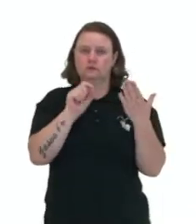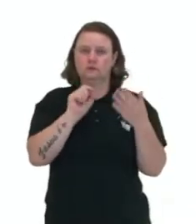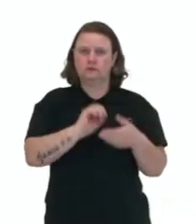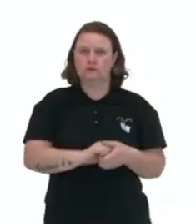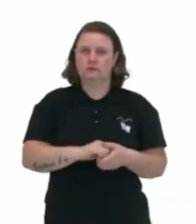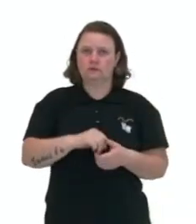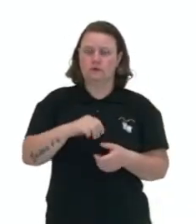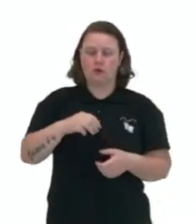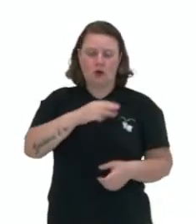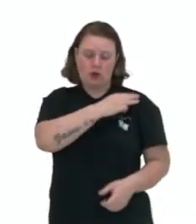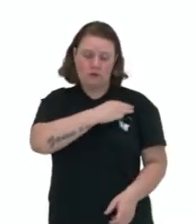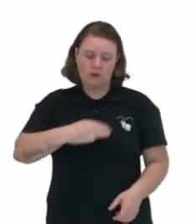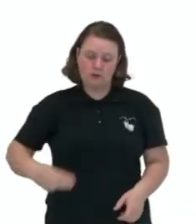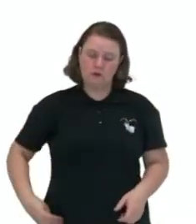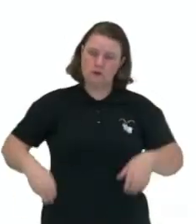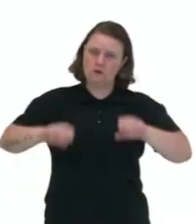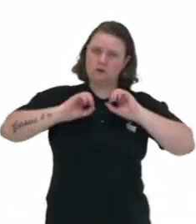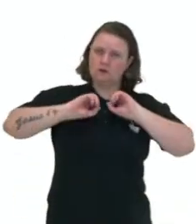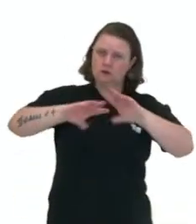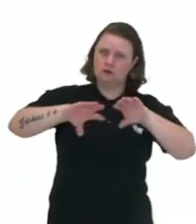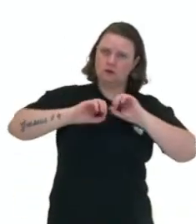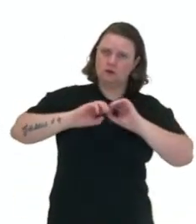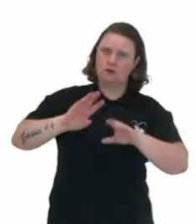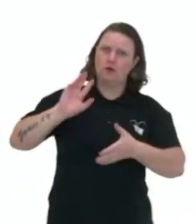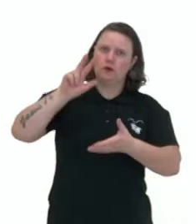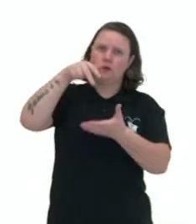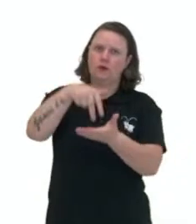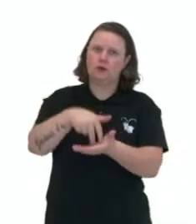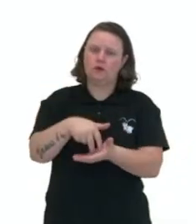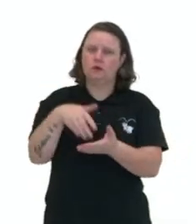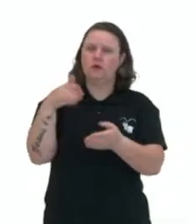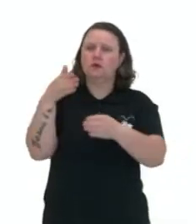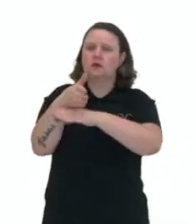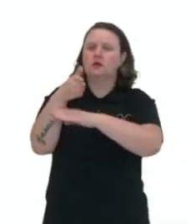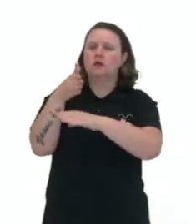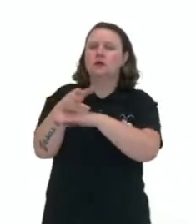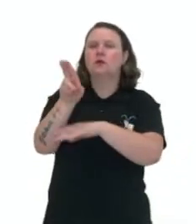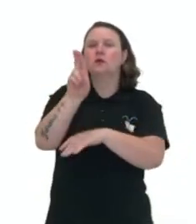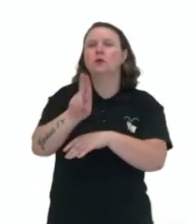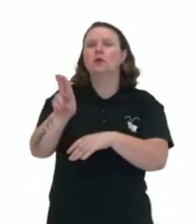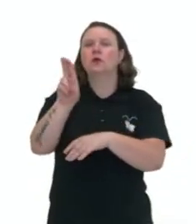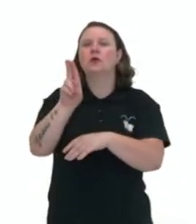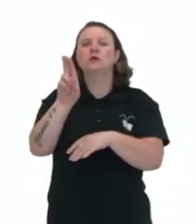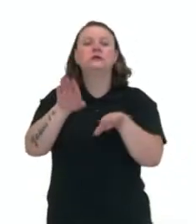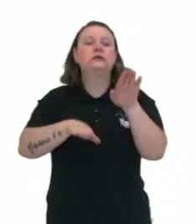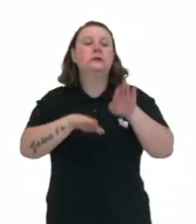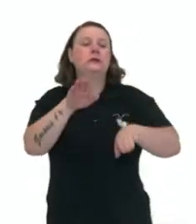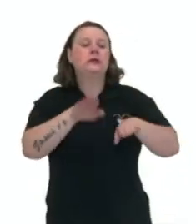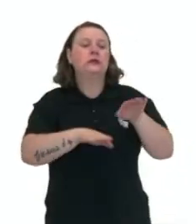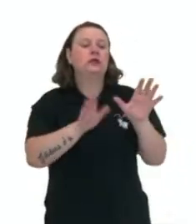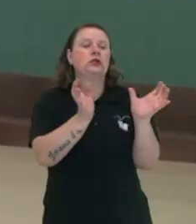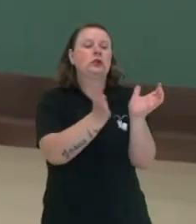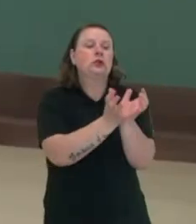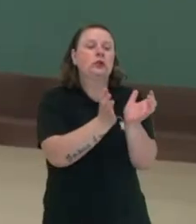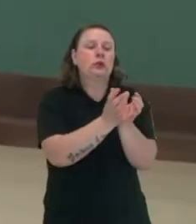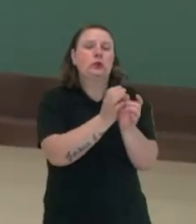se posiciona sobre o acesso ao nível superior de acordo com a classe social a que pertence e